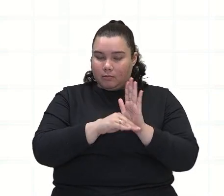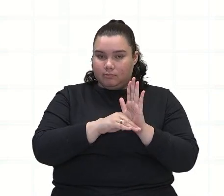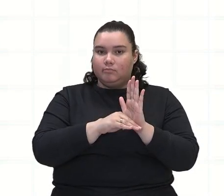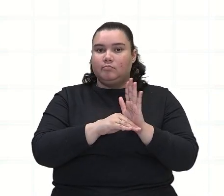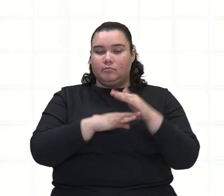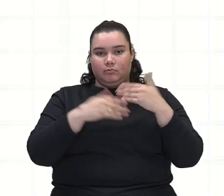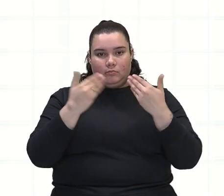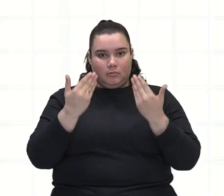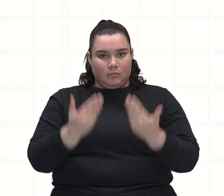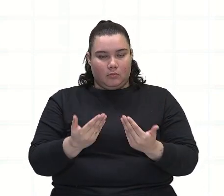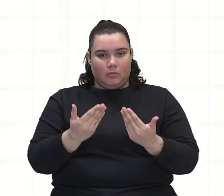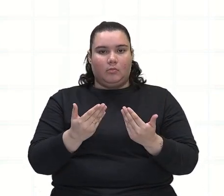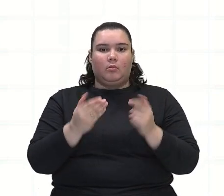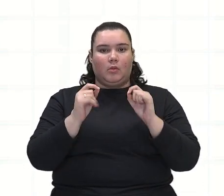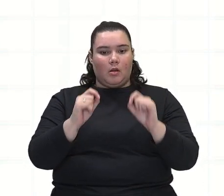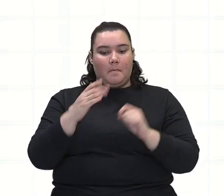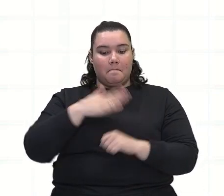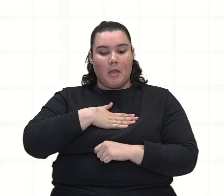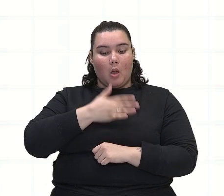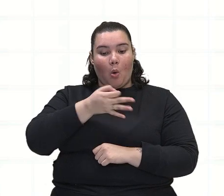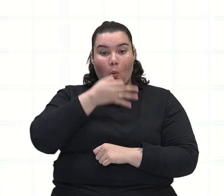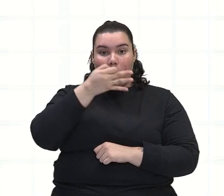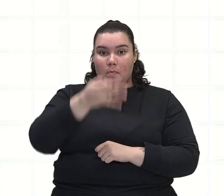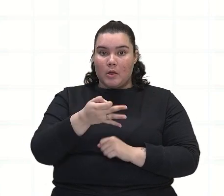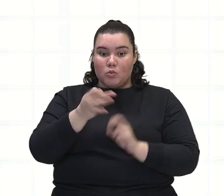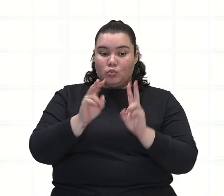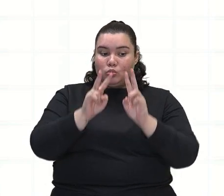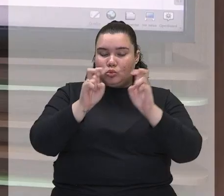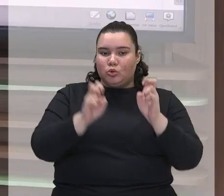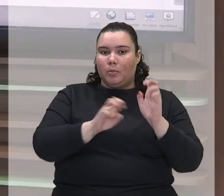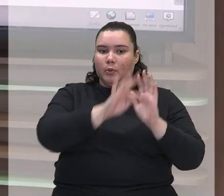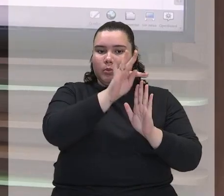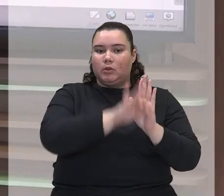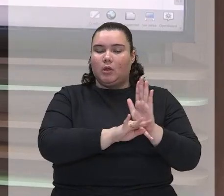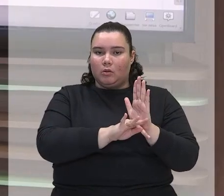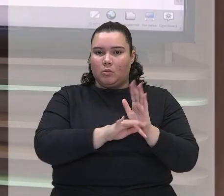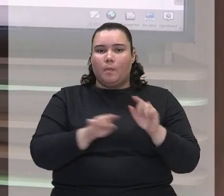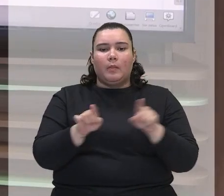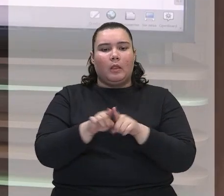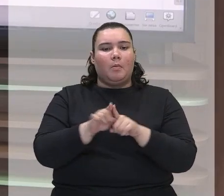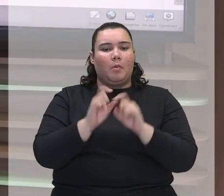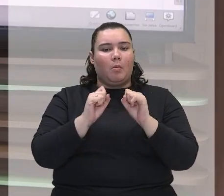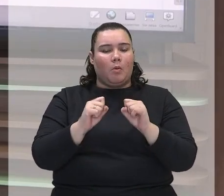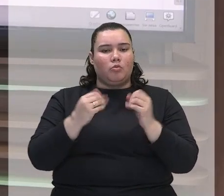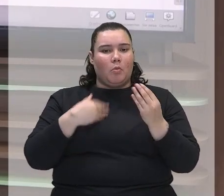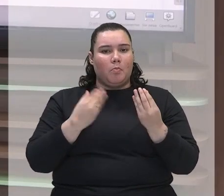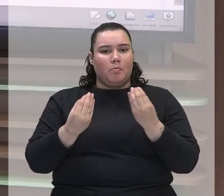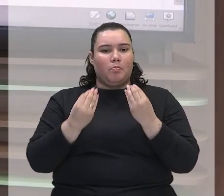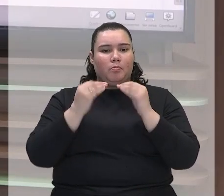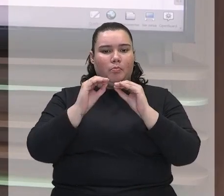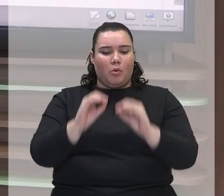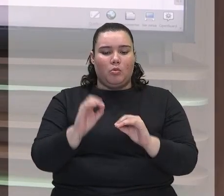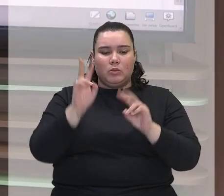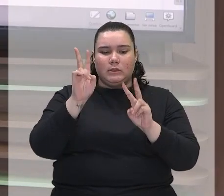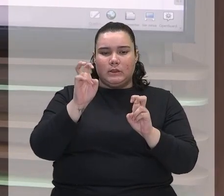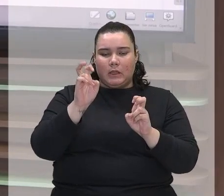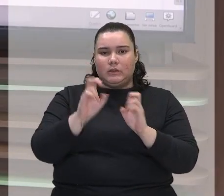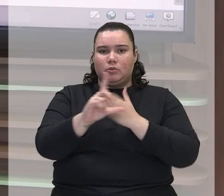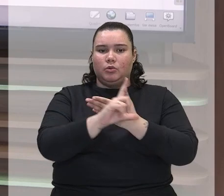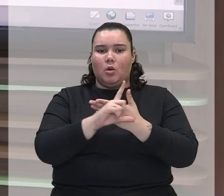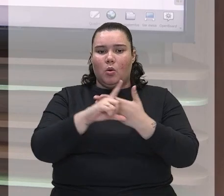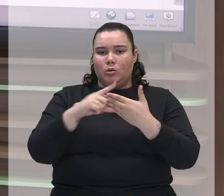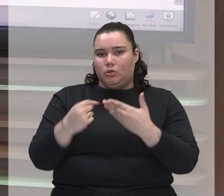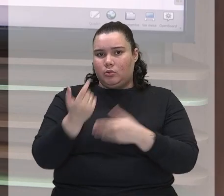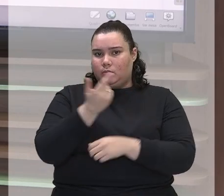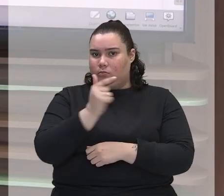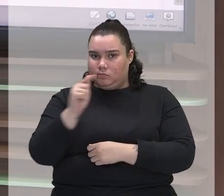para minha argumentação aqui autores que também já dissertaram, já escreveram sobre aqueles assuntos, para